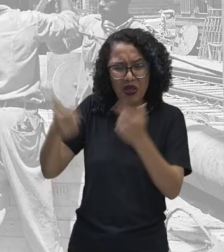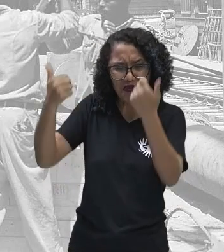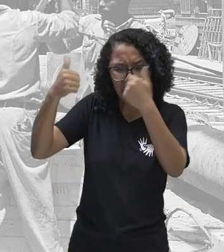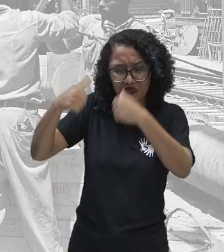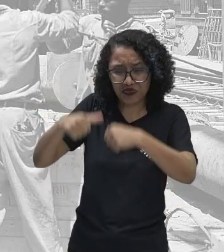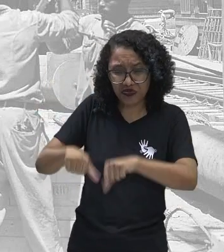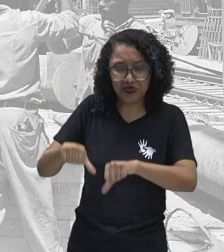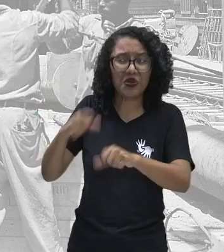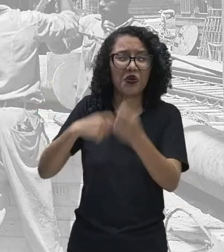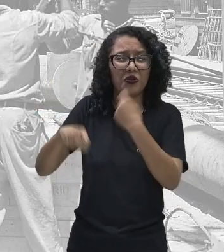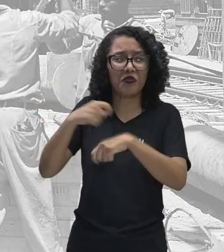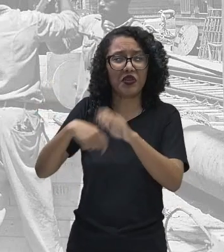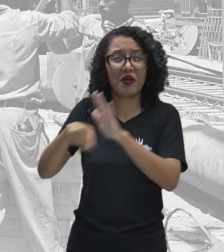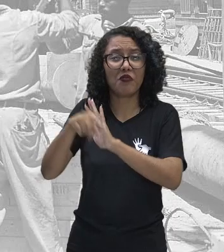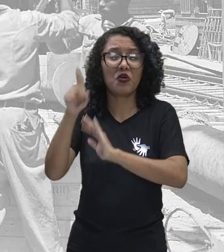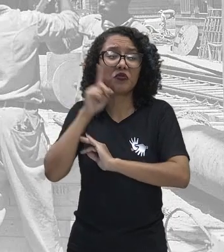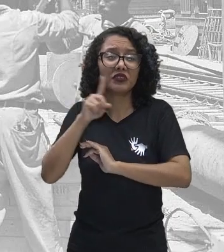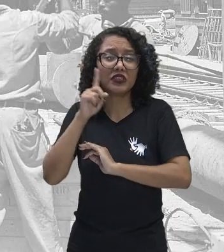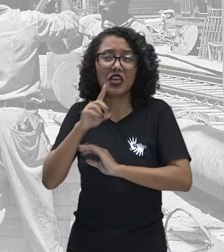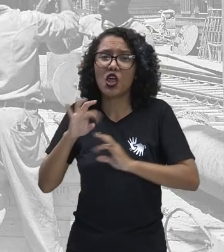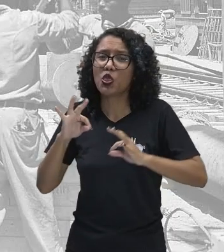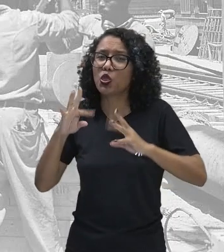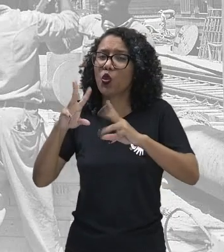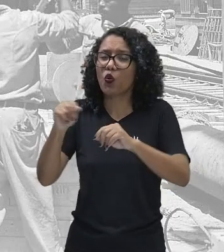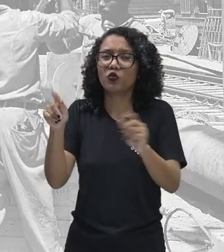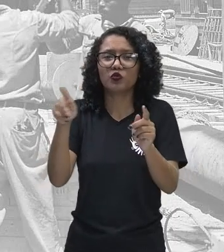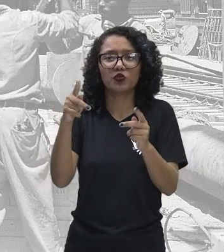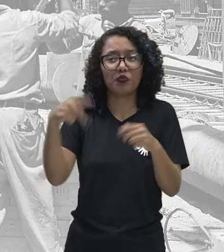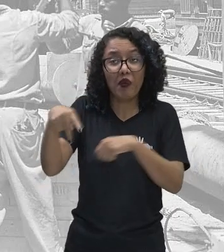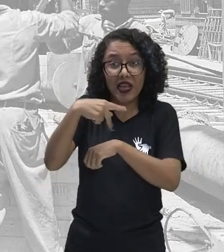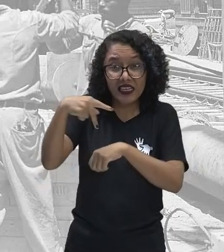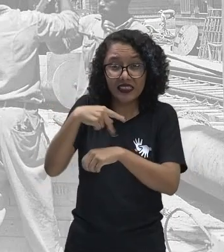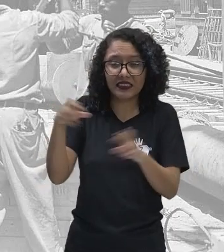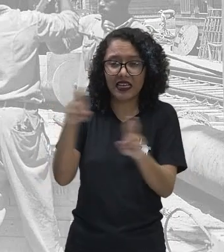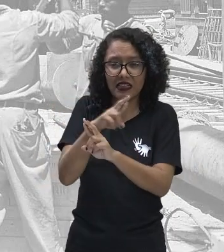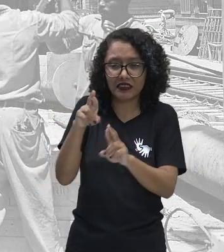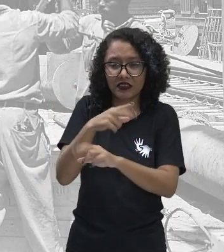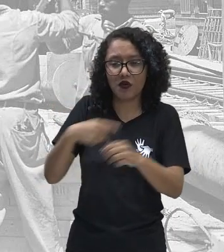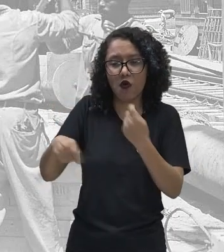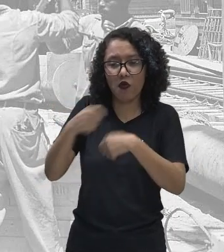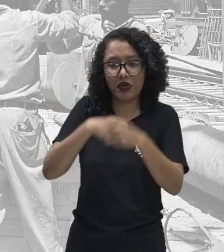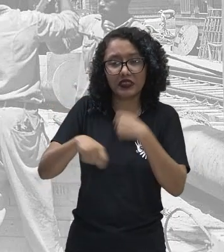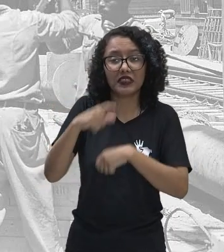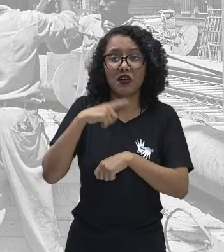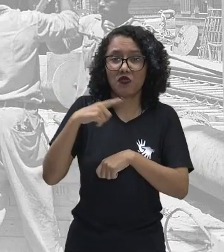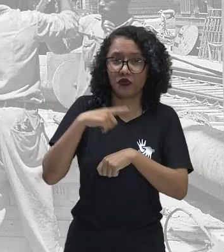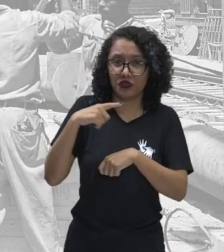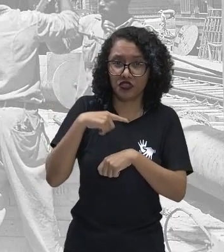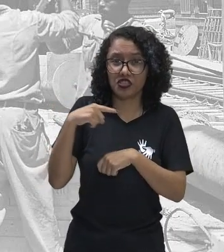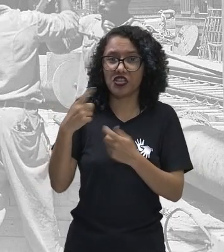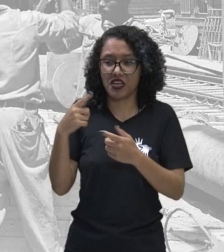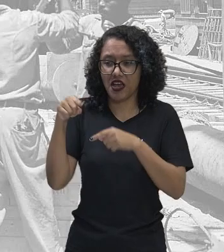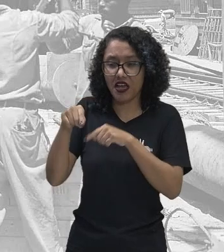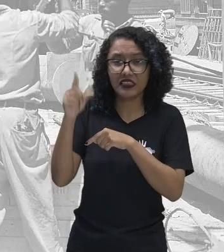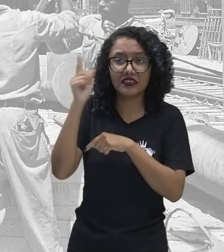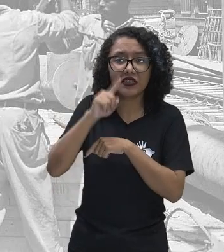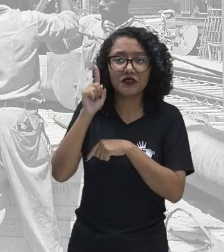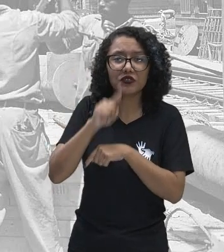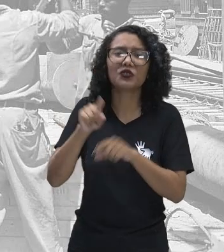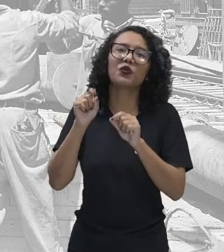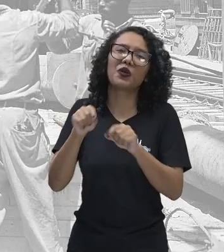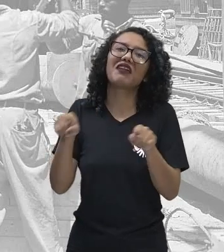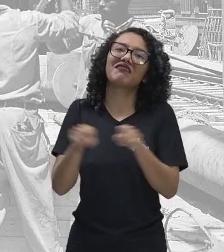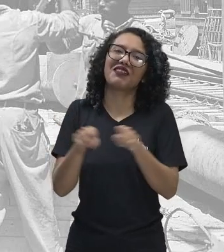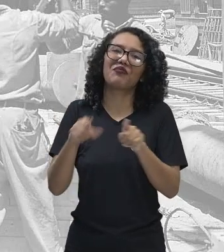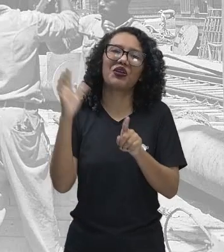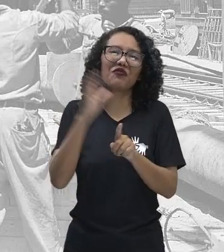países que possuíam relações comerciais com eles acabaram também tendo impacto, sofrendo ali os impactos. E isso